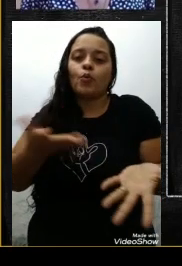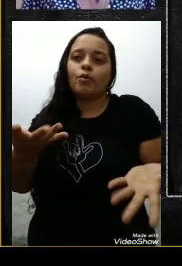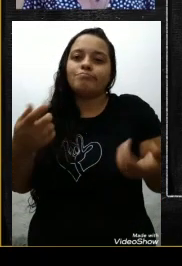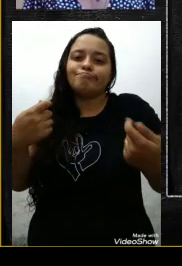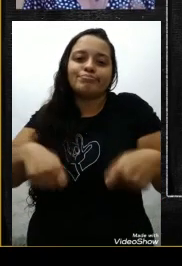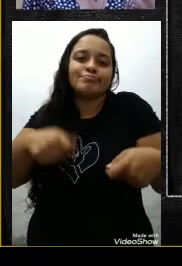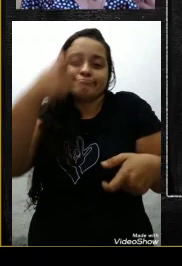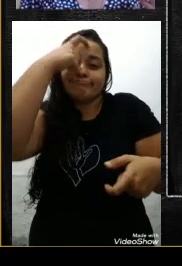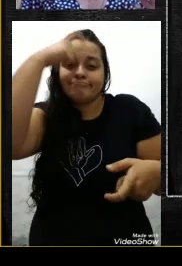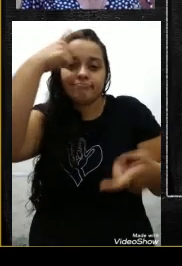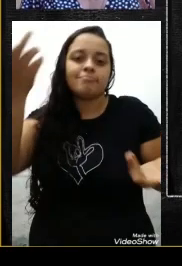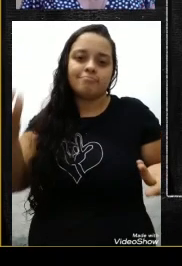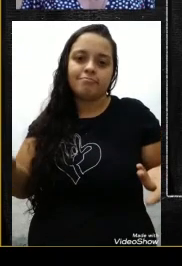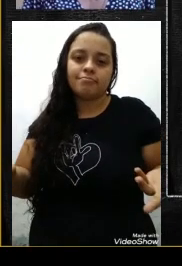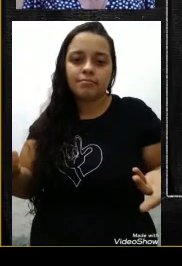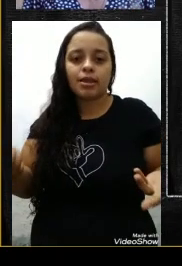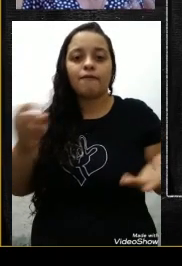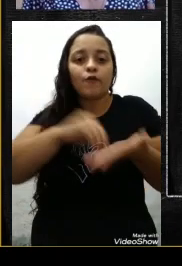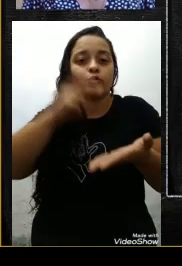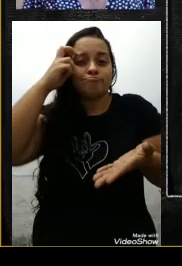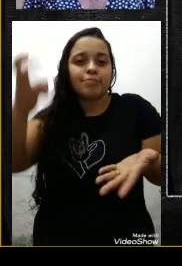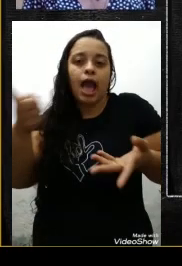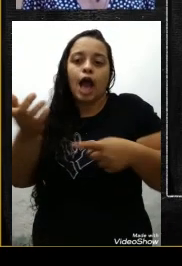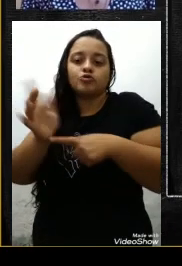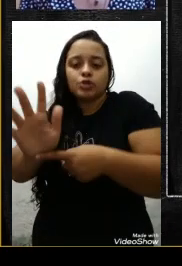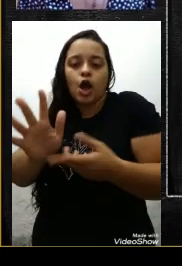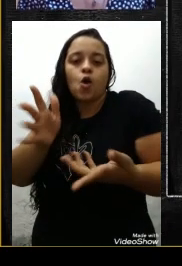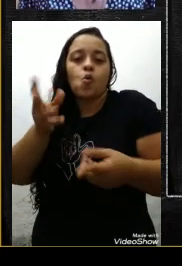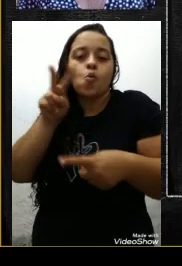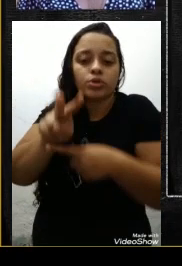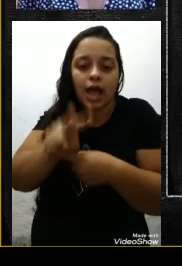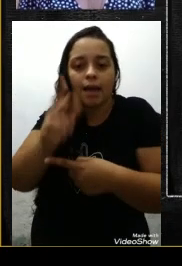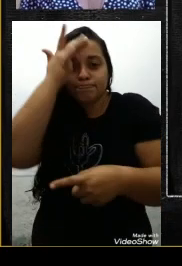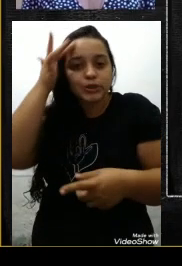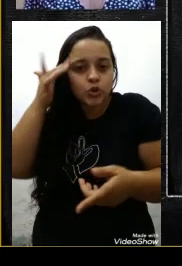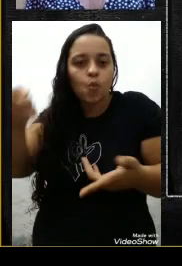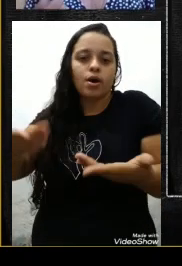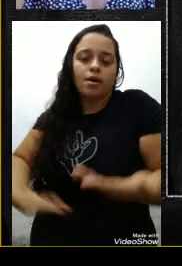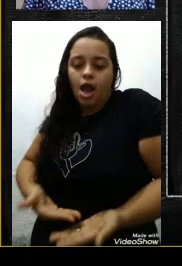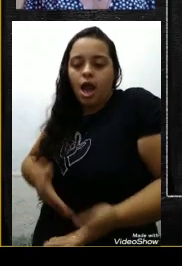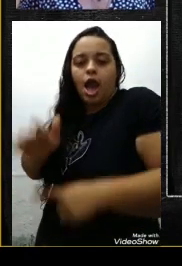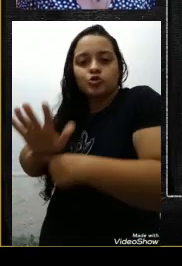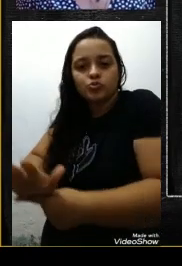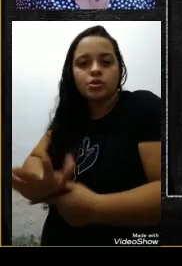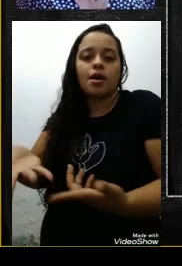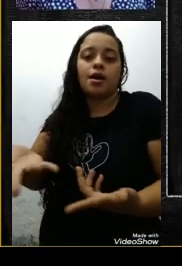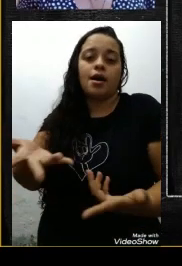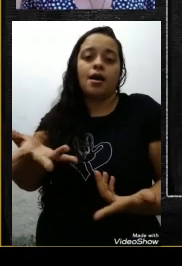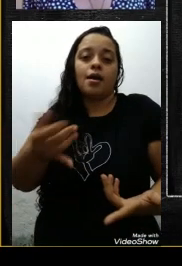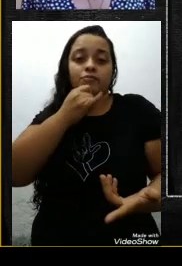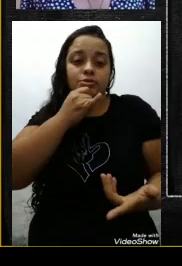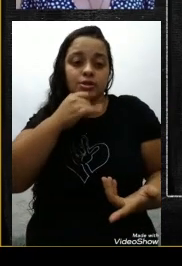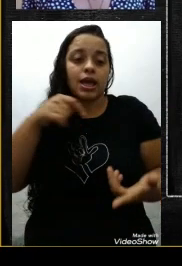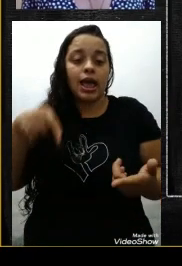mais inteligente, até mesmo com mais cuidado em relação aos camponeses, eles aumentam as taxas sobre